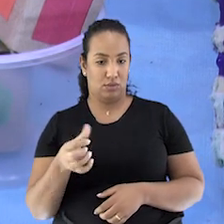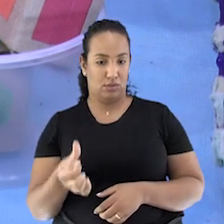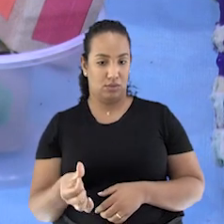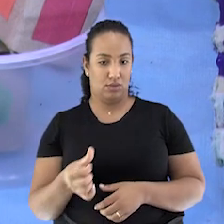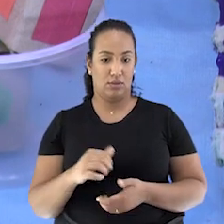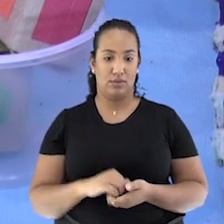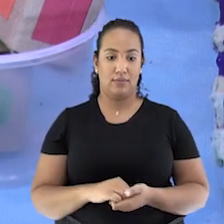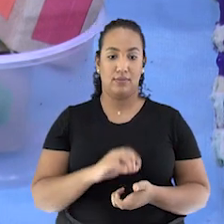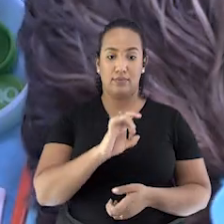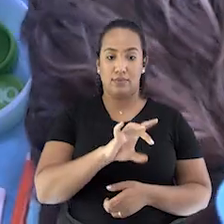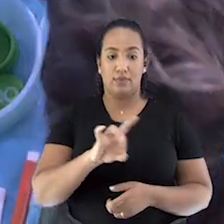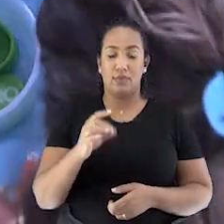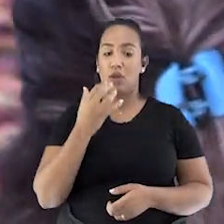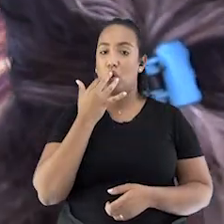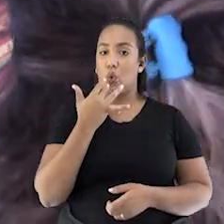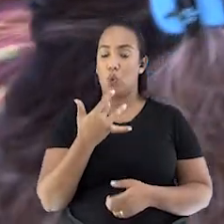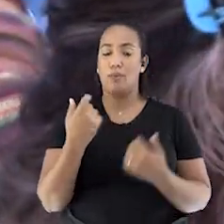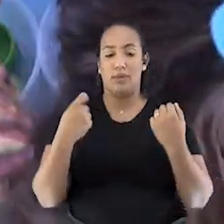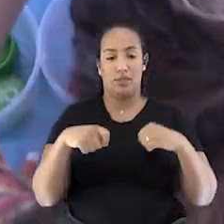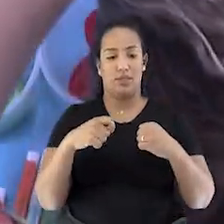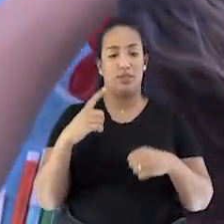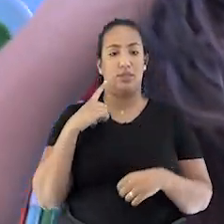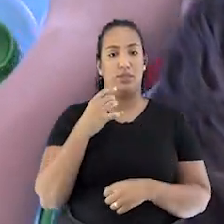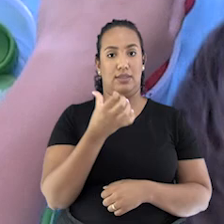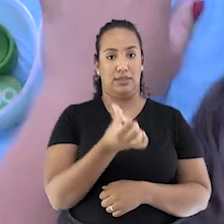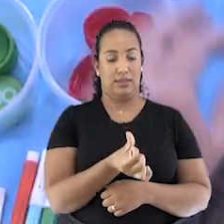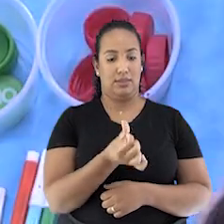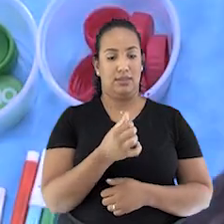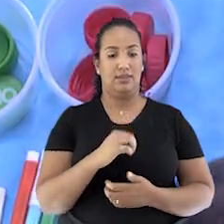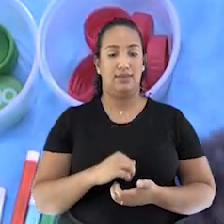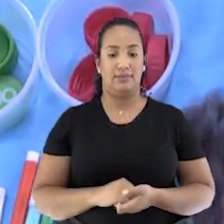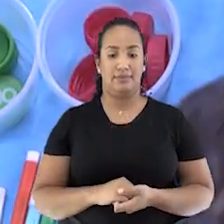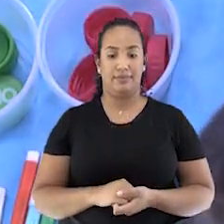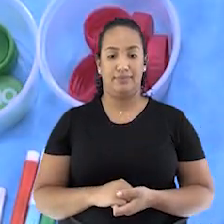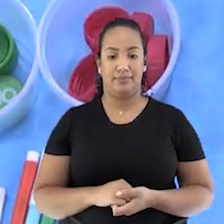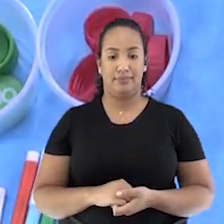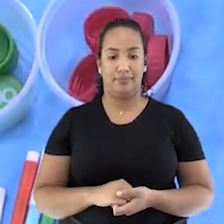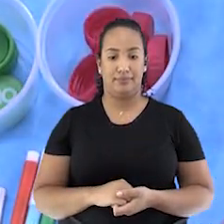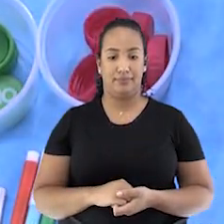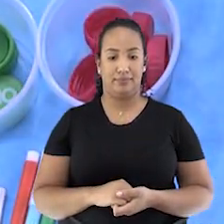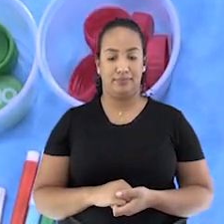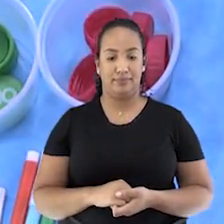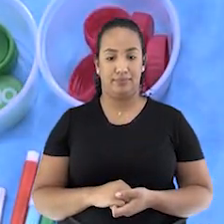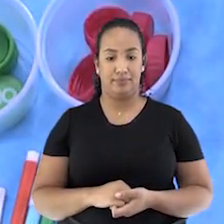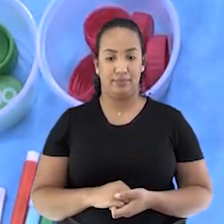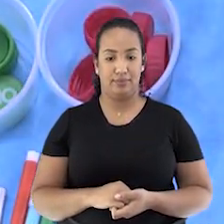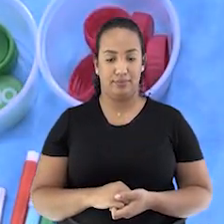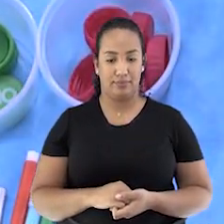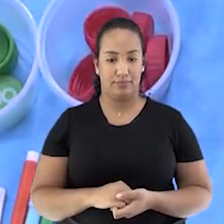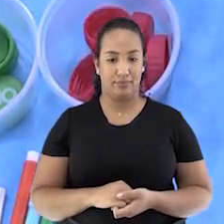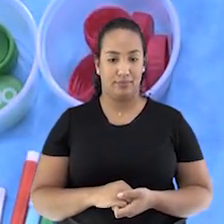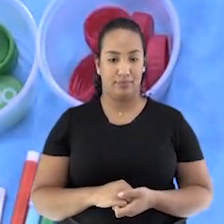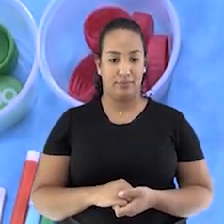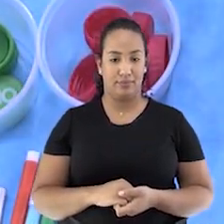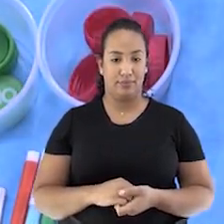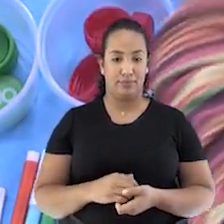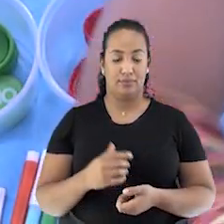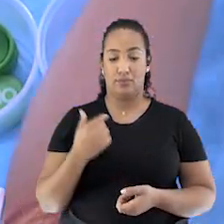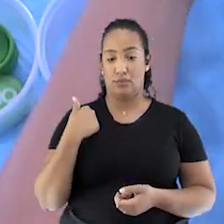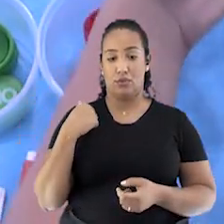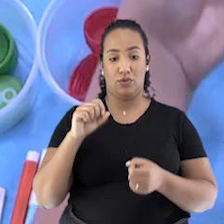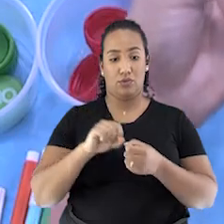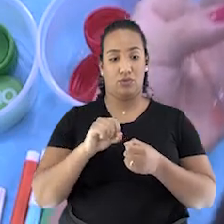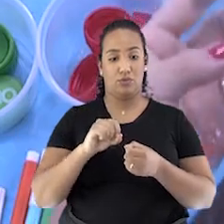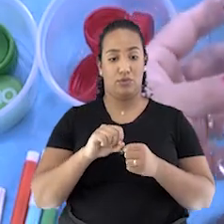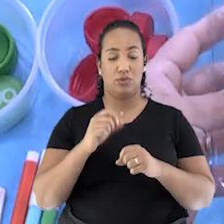Então, cada cor tem que ter 6 tampinhas. Aqui, eu fiz um colando um